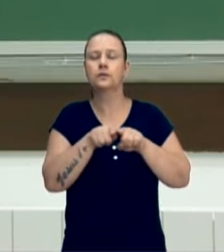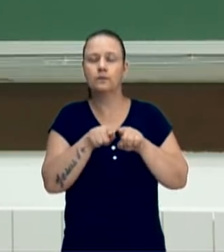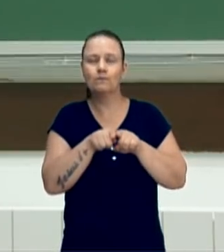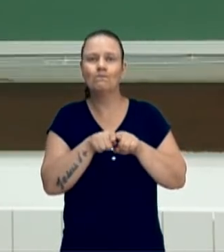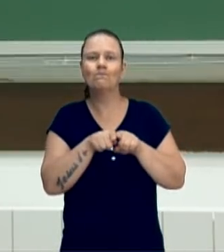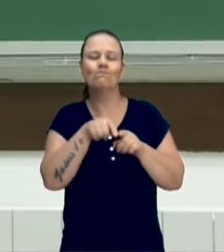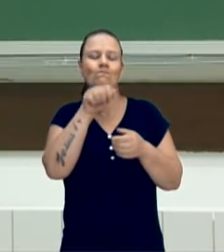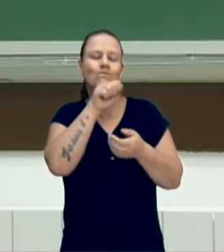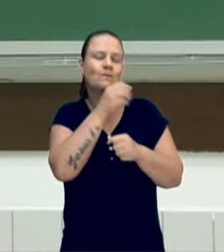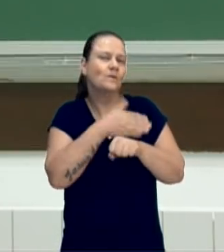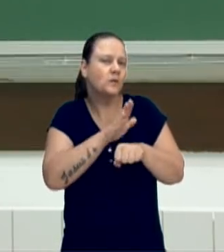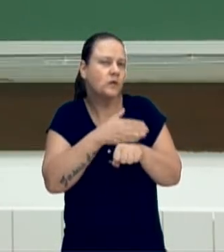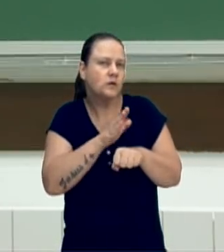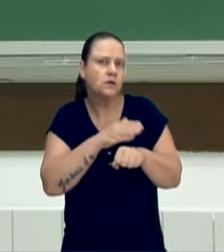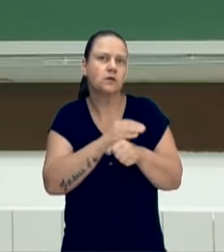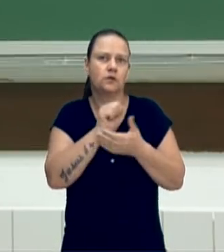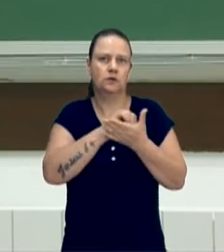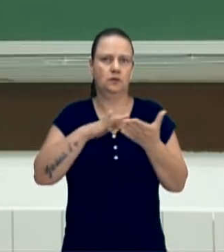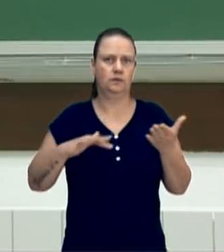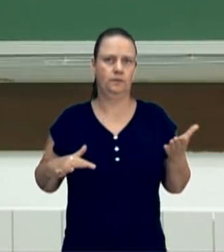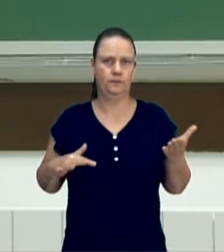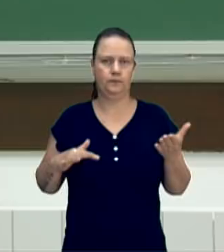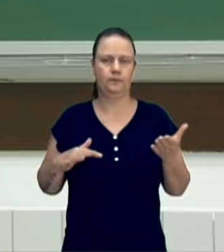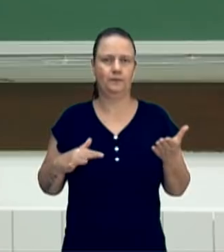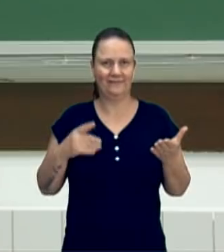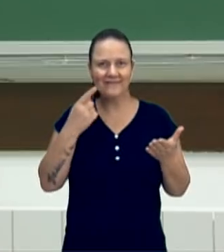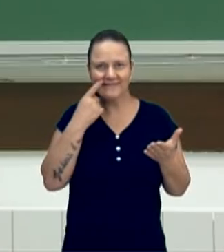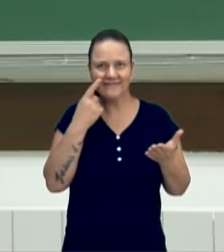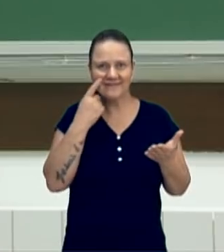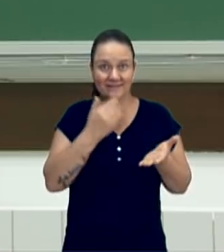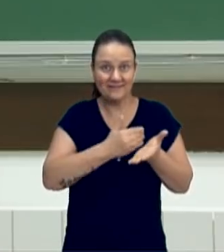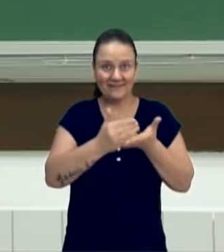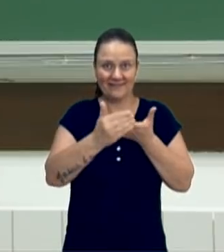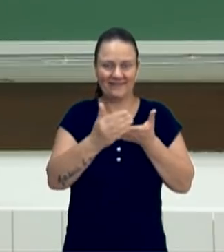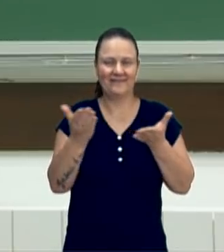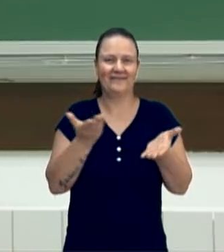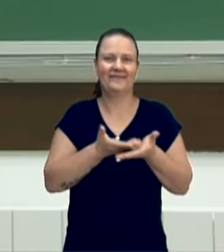por lá também. Tudo bem? Vamos começar a aula de hoje?